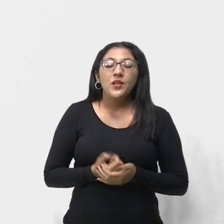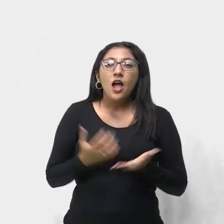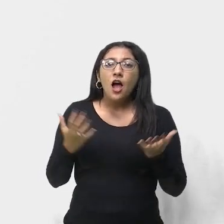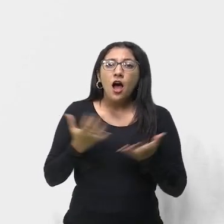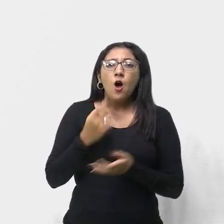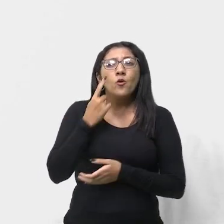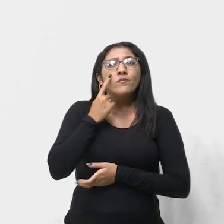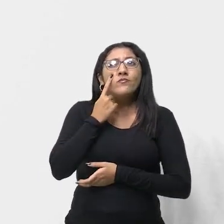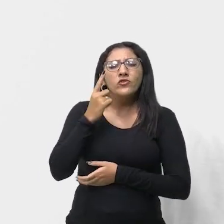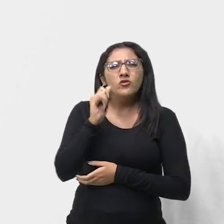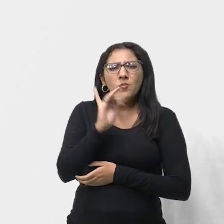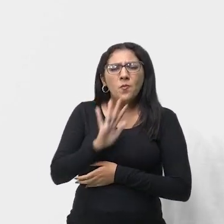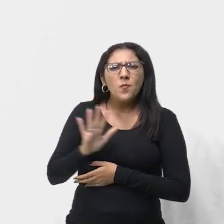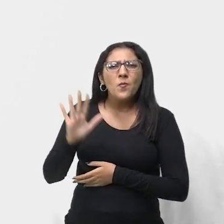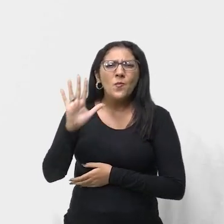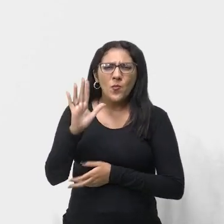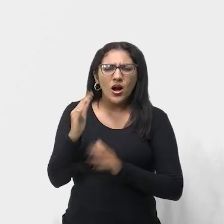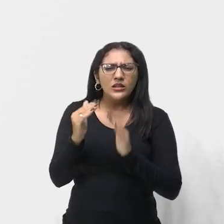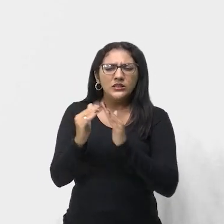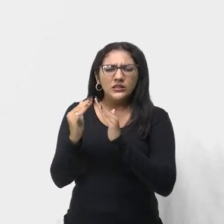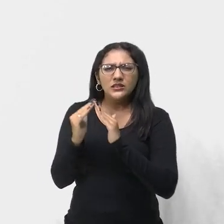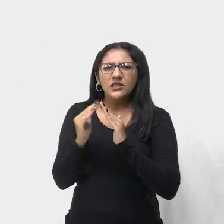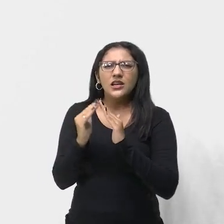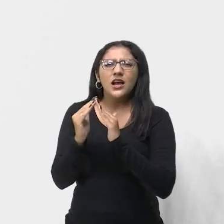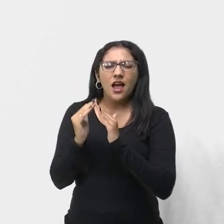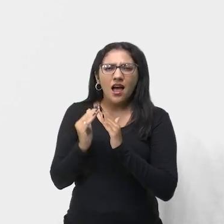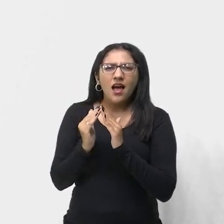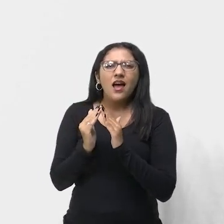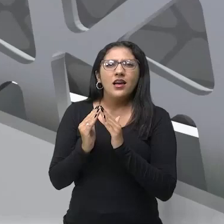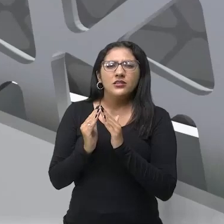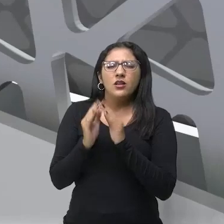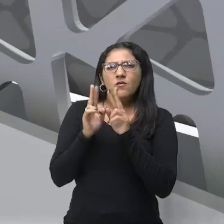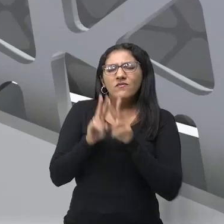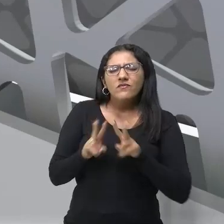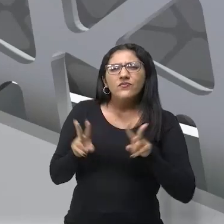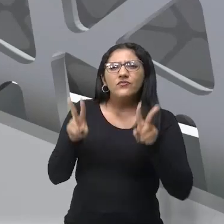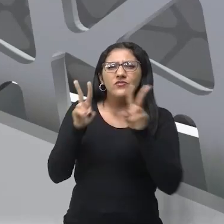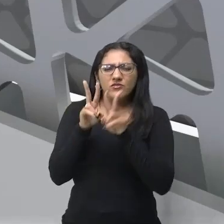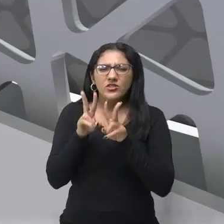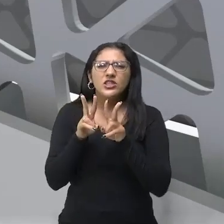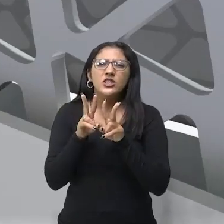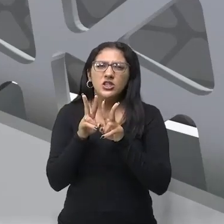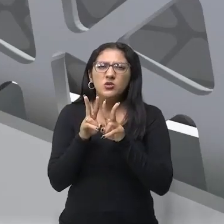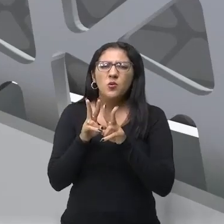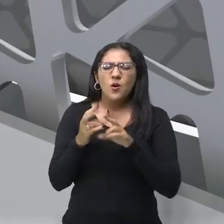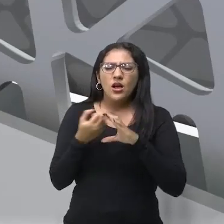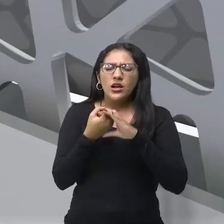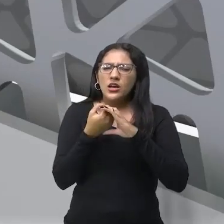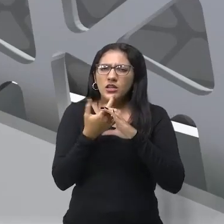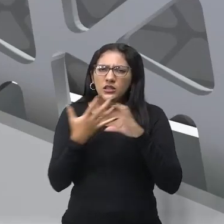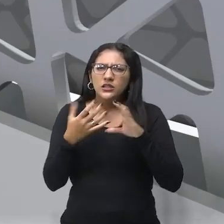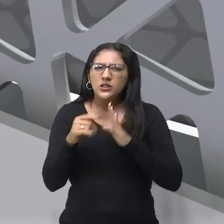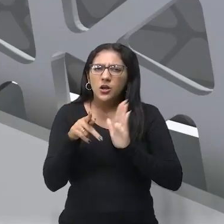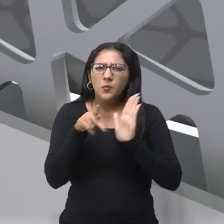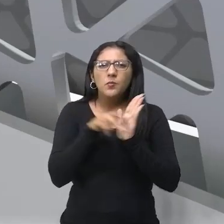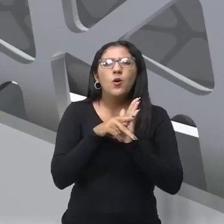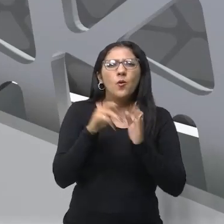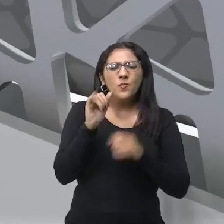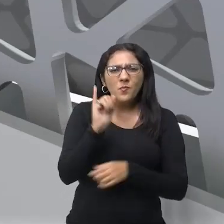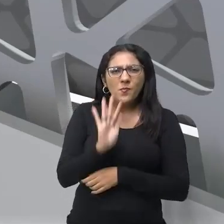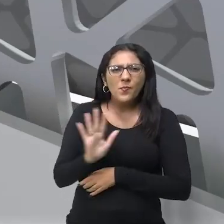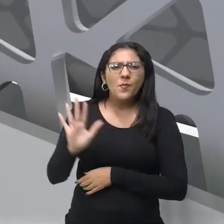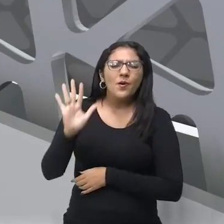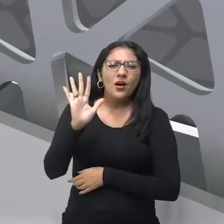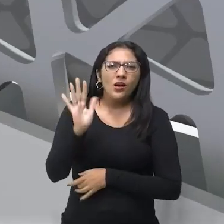olhou bastante para essa imagem desta casa, que a gente visualizou bastante o que ela, né, representa como